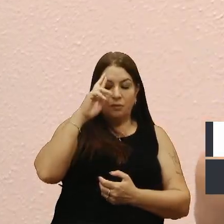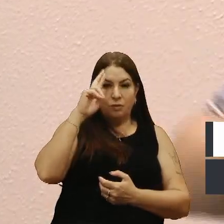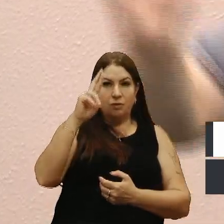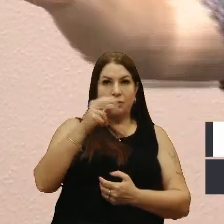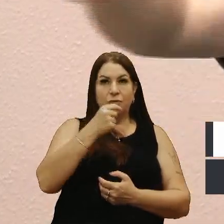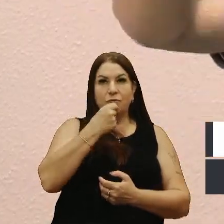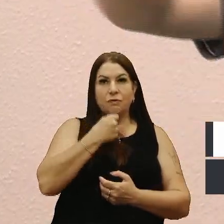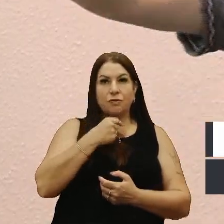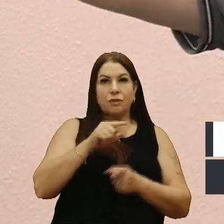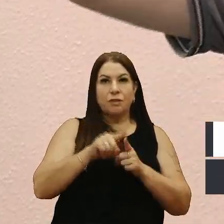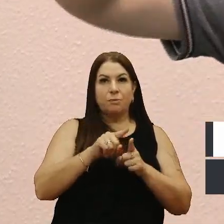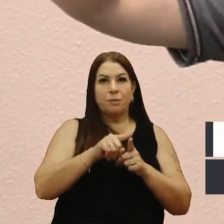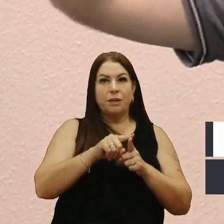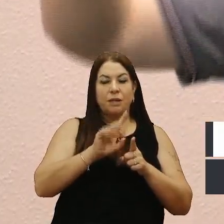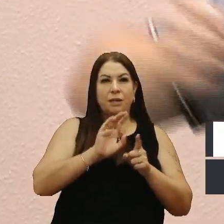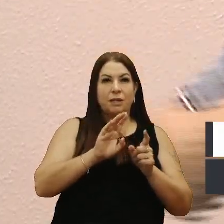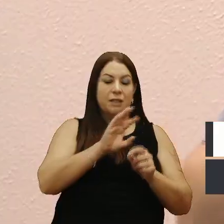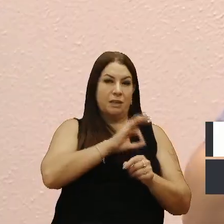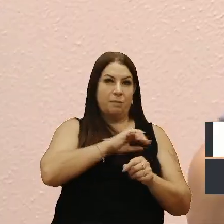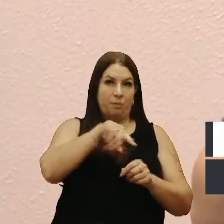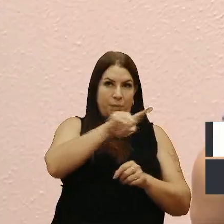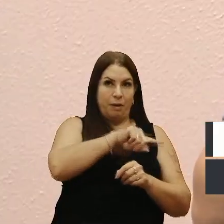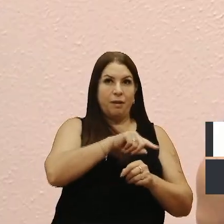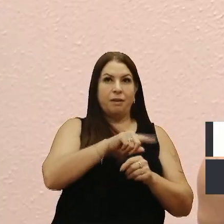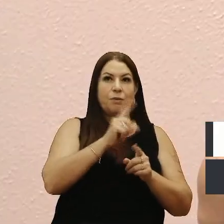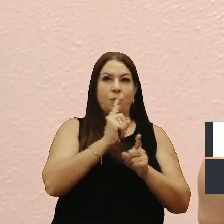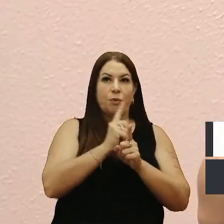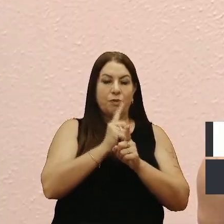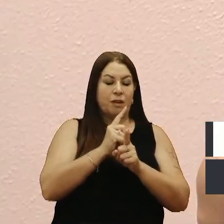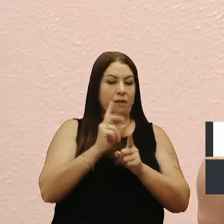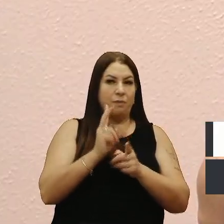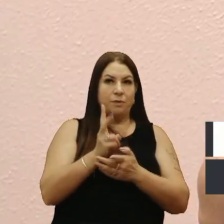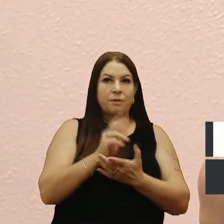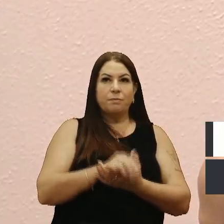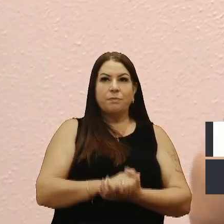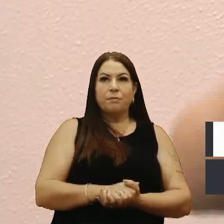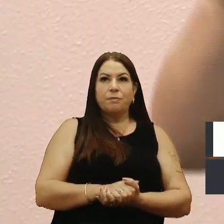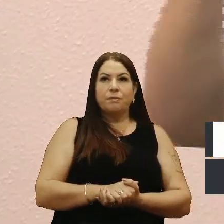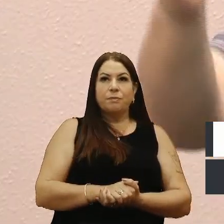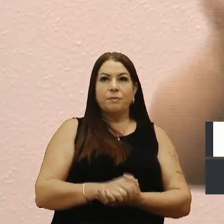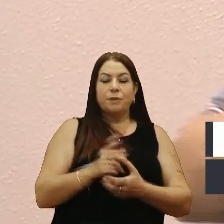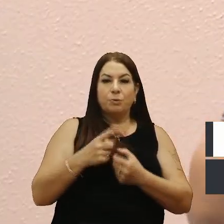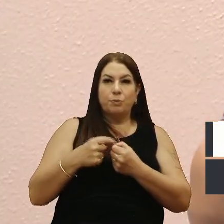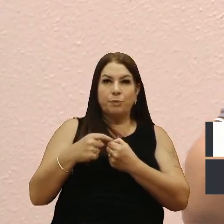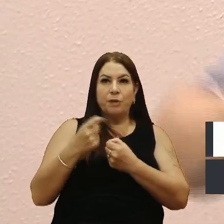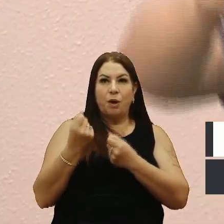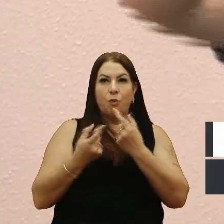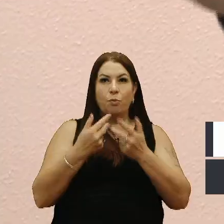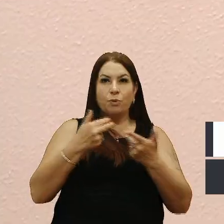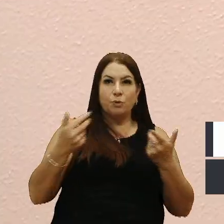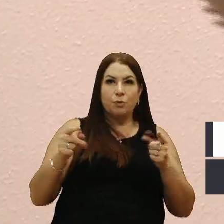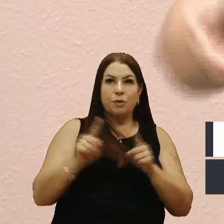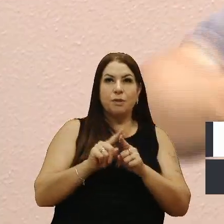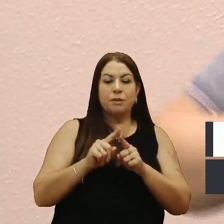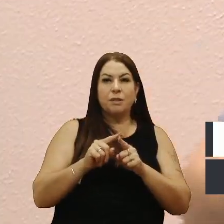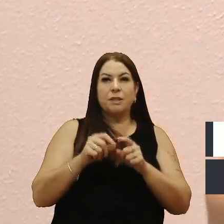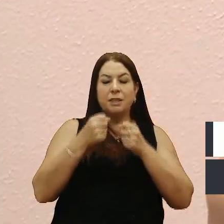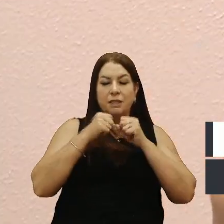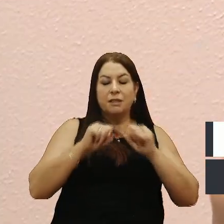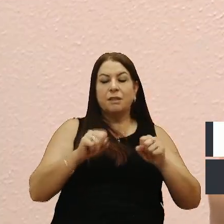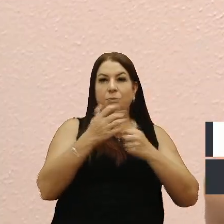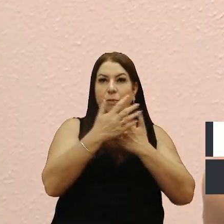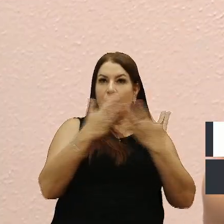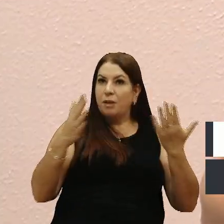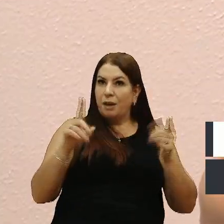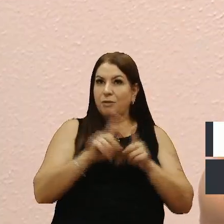ainda estava na brigada, nós nos encontrávamos noite afora pelo município, algumas operações. Secretaria do Meio Ambiente